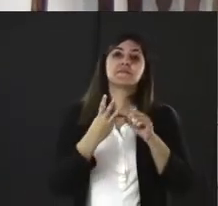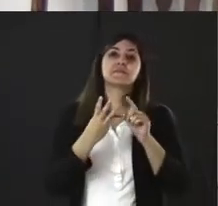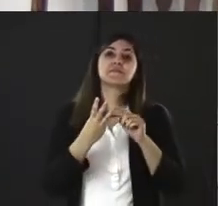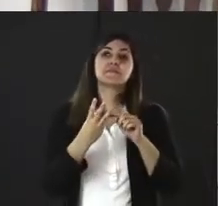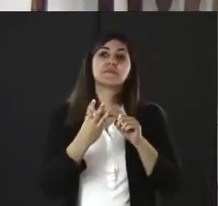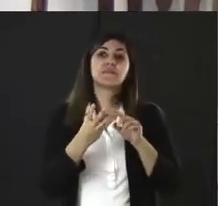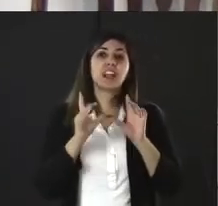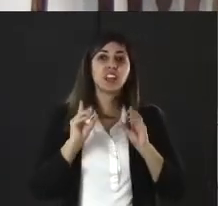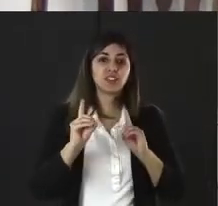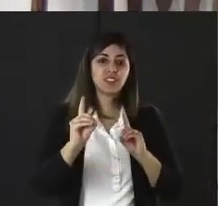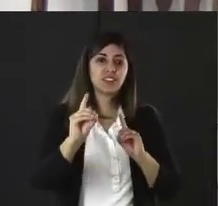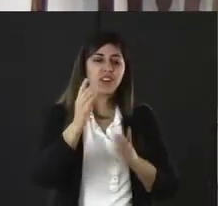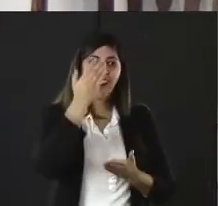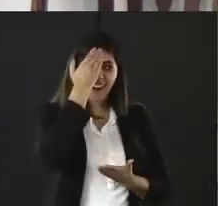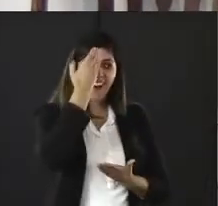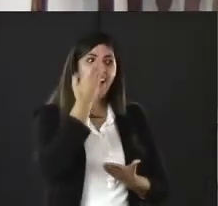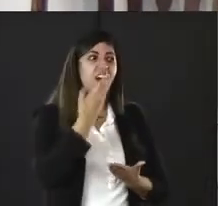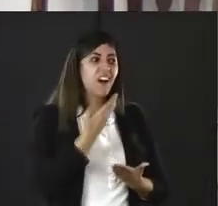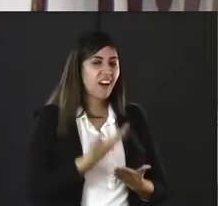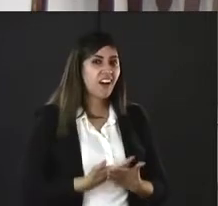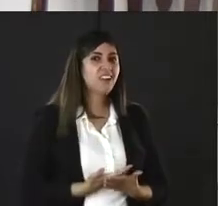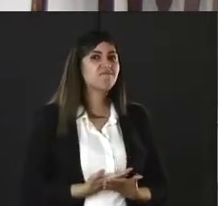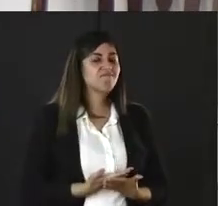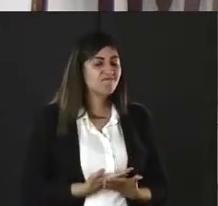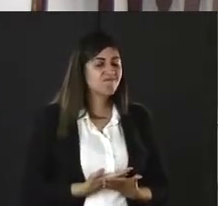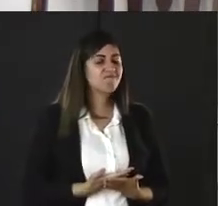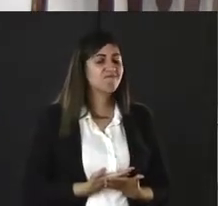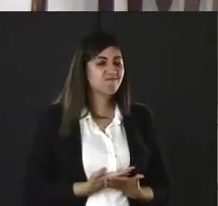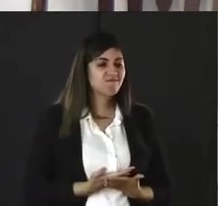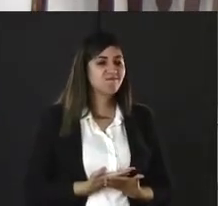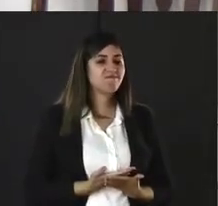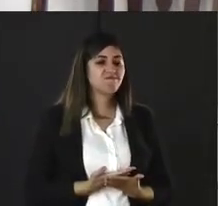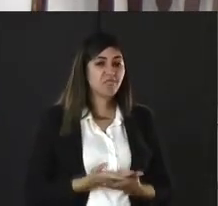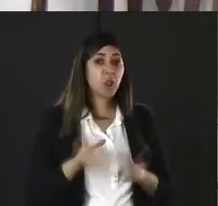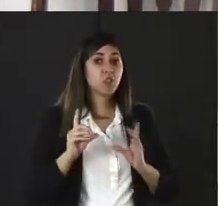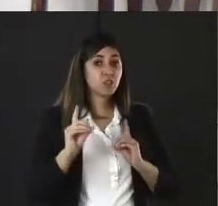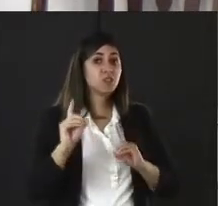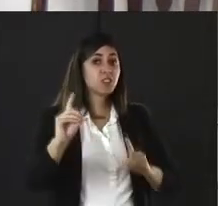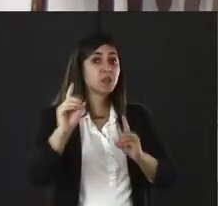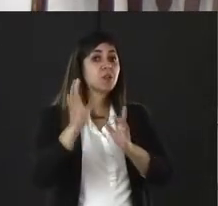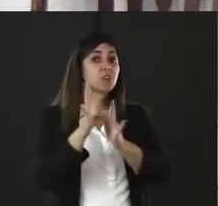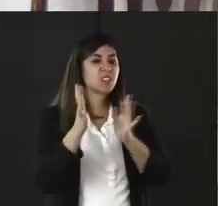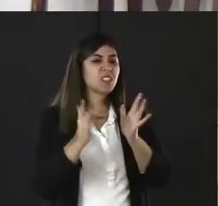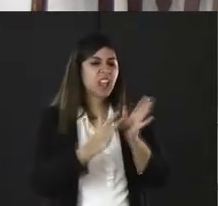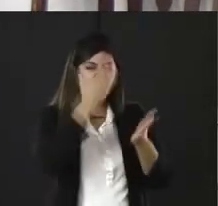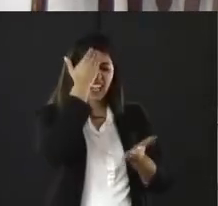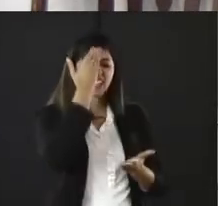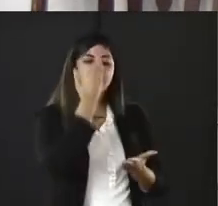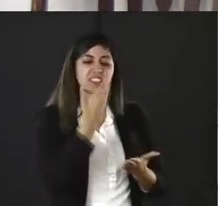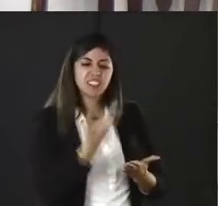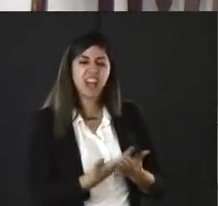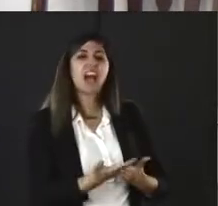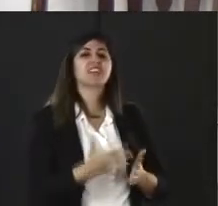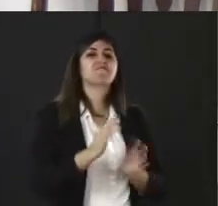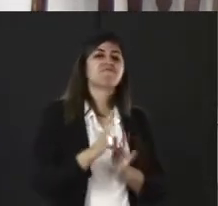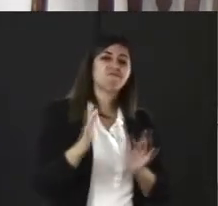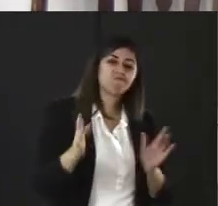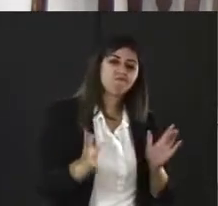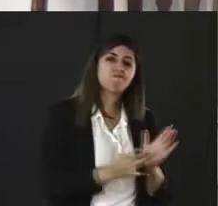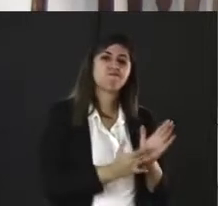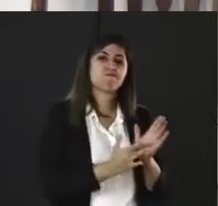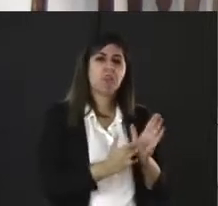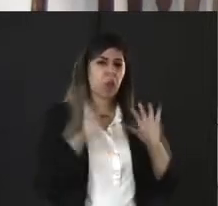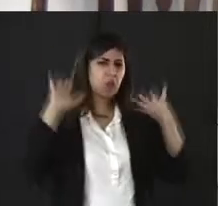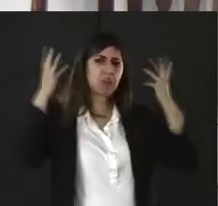os discípulos creram né e os seus discípulos creram nele o casamento